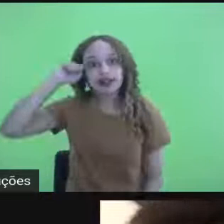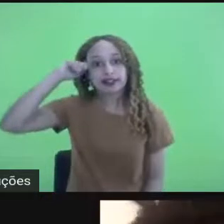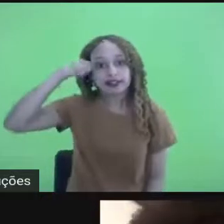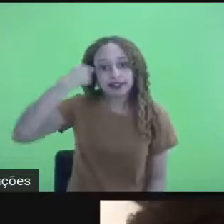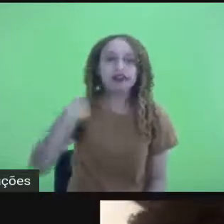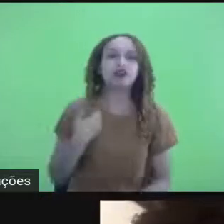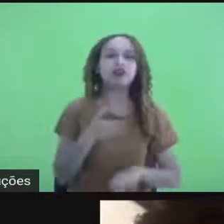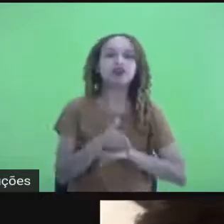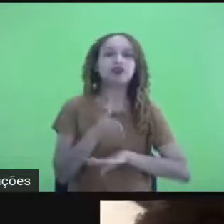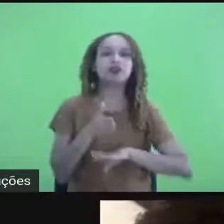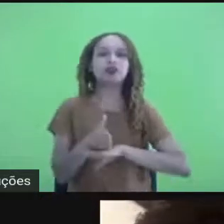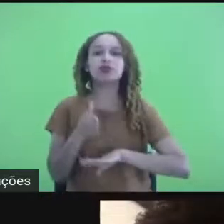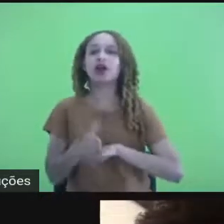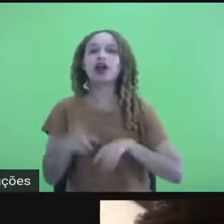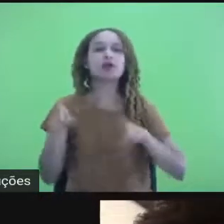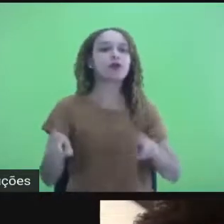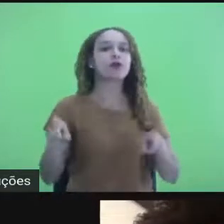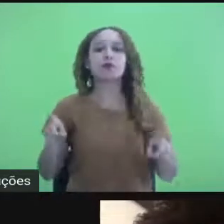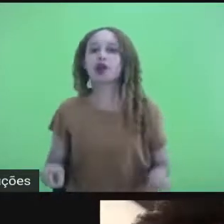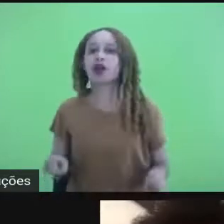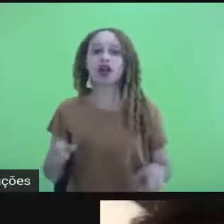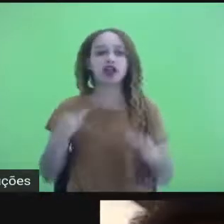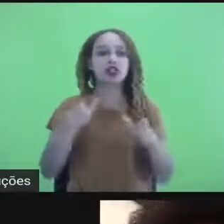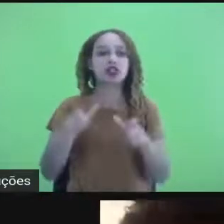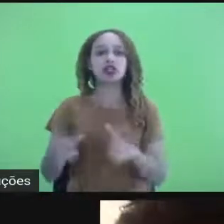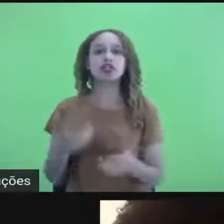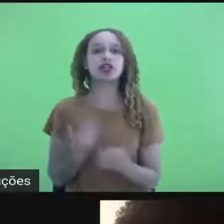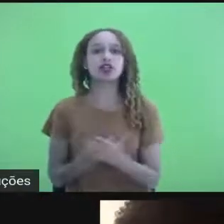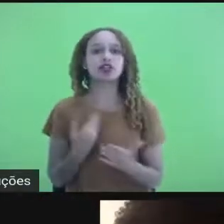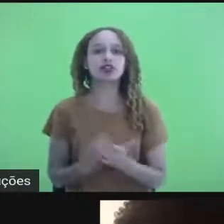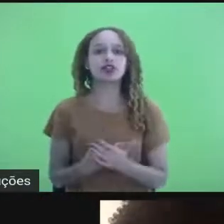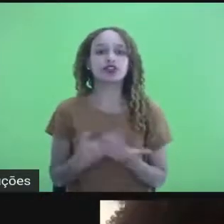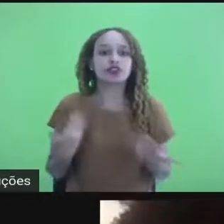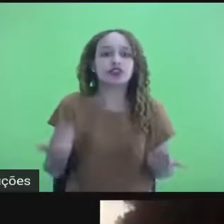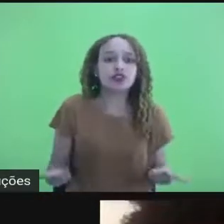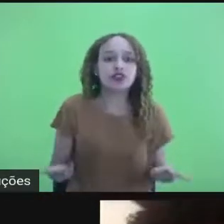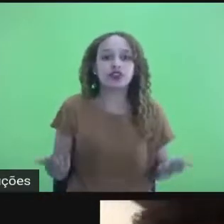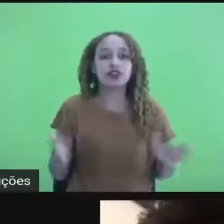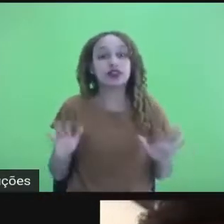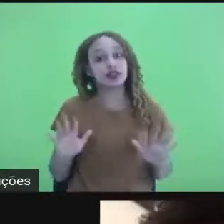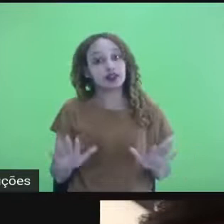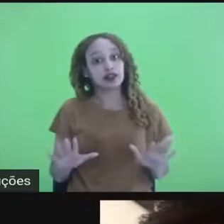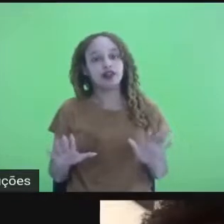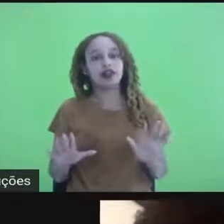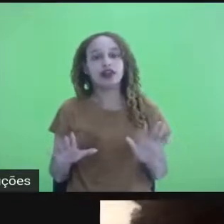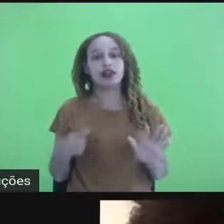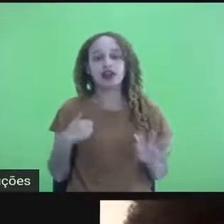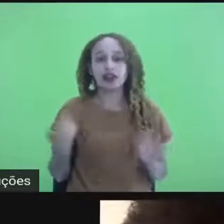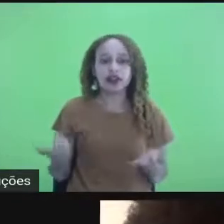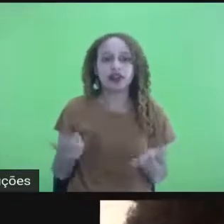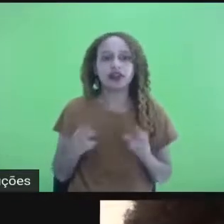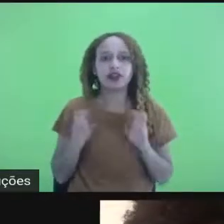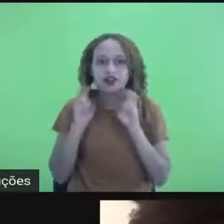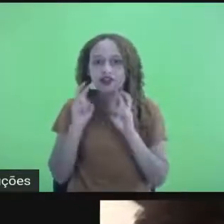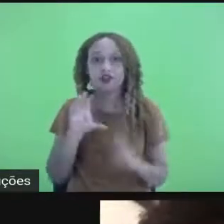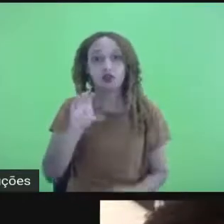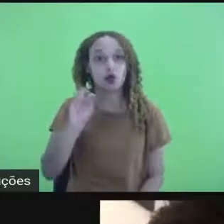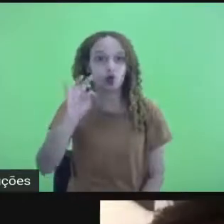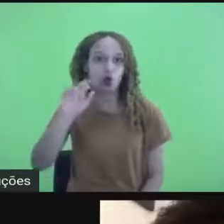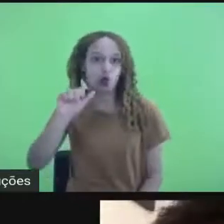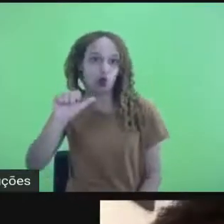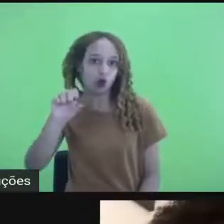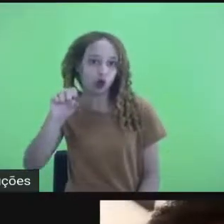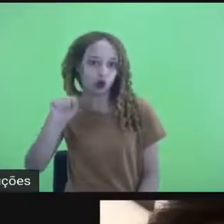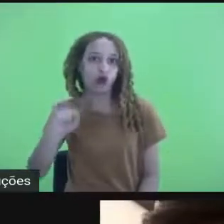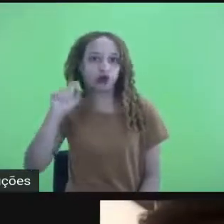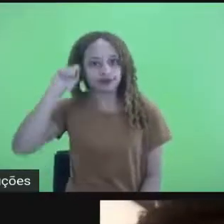espaços de estudo, através das leis de reparação histórica, como as cotas raciais, por exemplo.